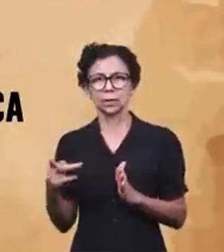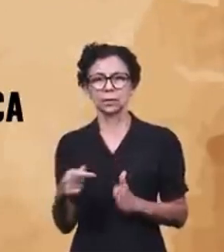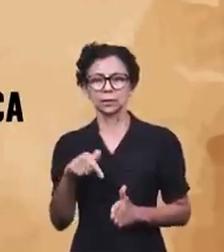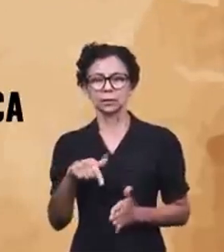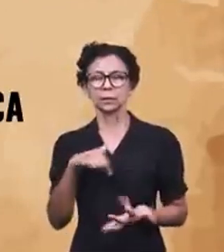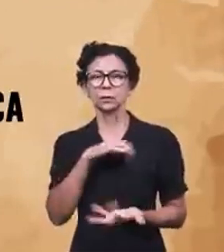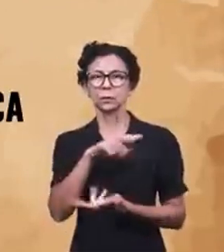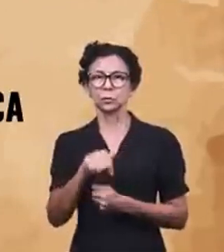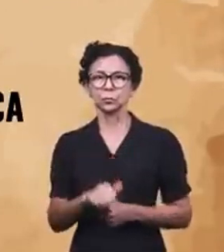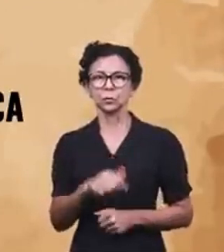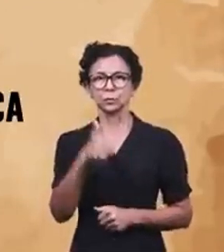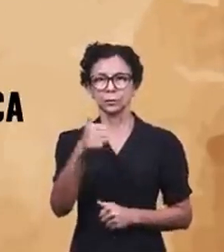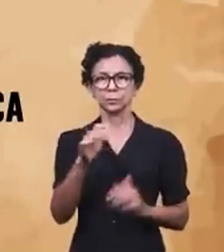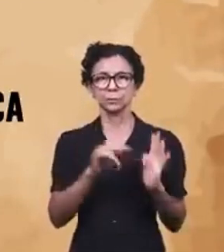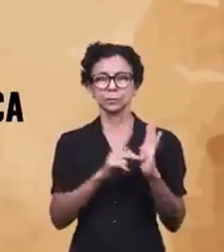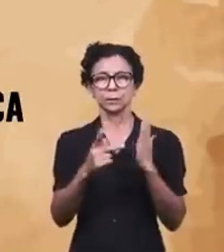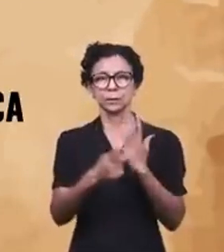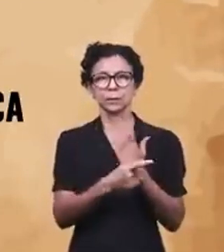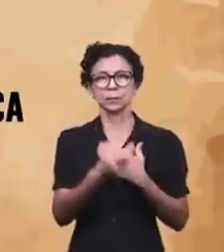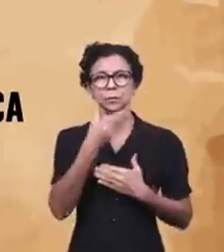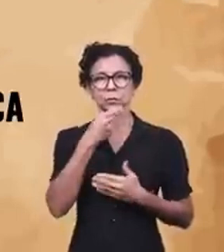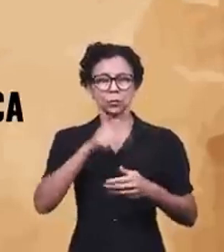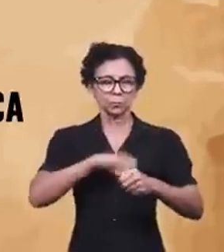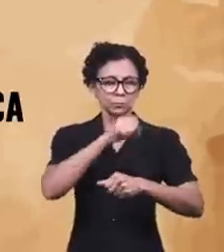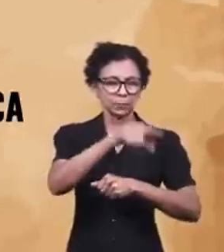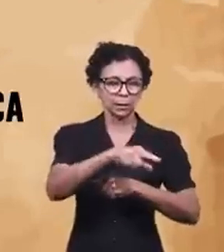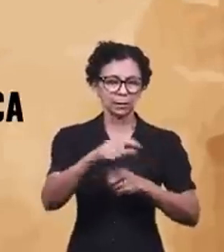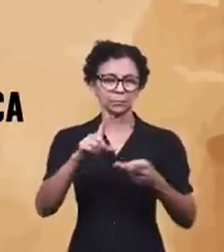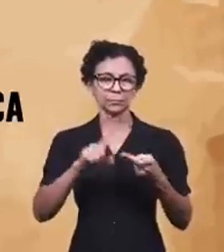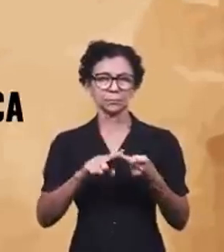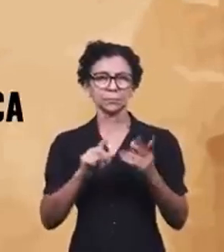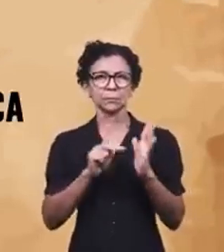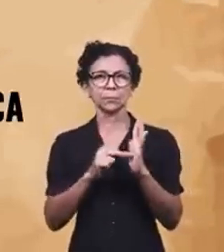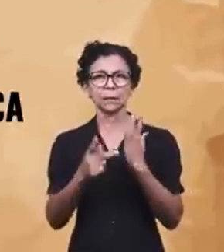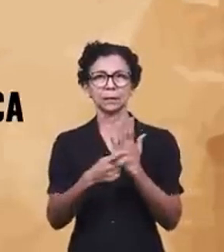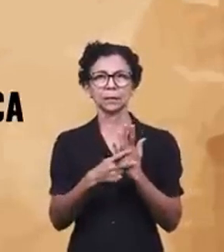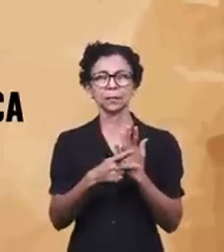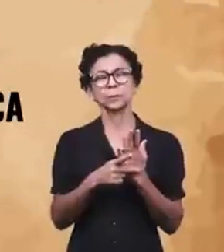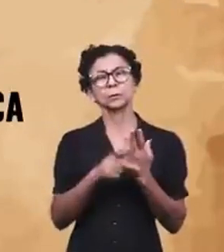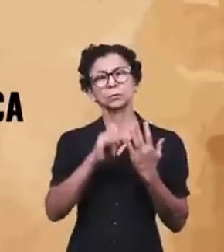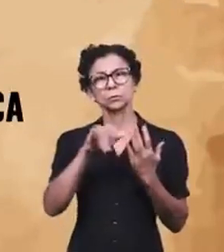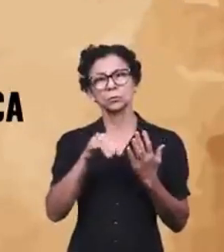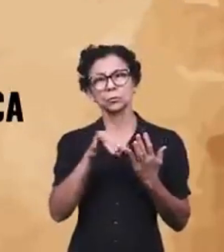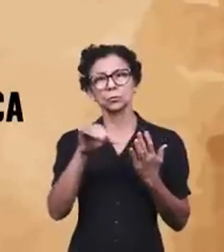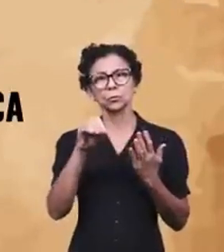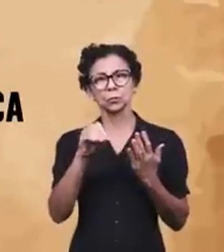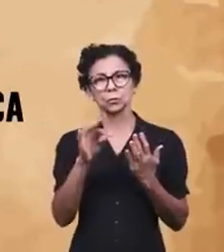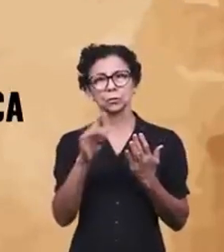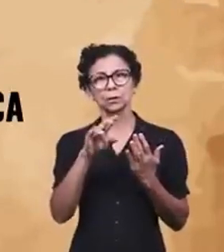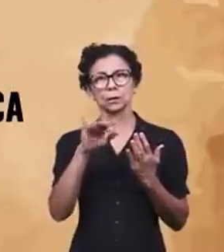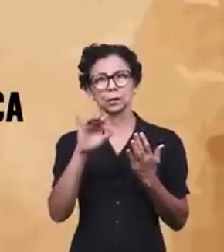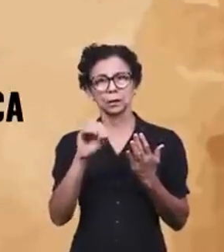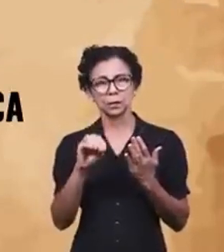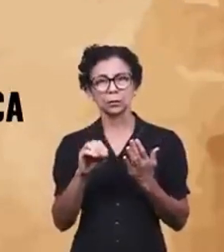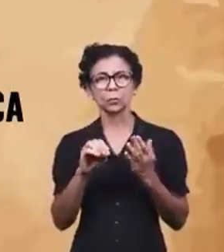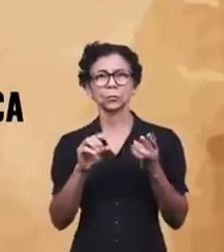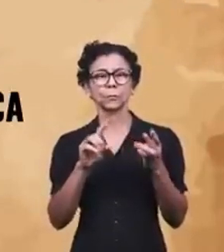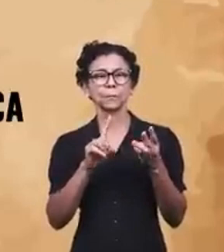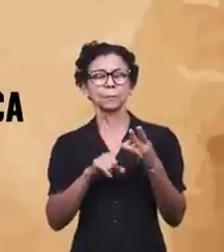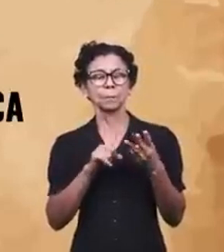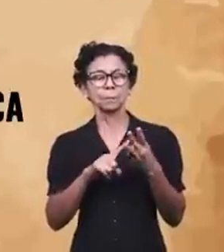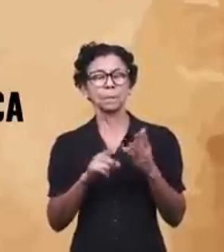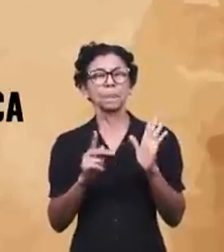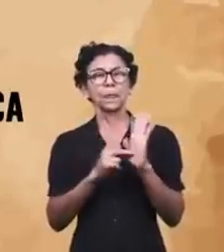parábola do semeador. Segunda, a parábola do joio e do trigo. Terceira, a parábola do